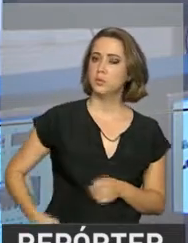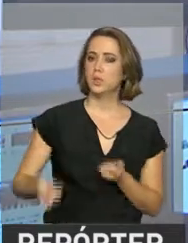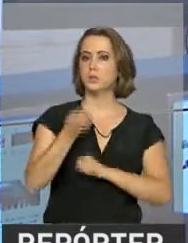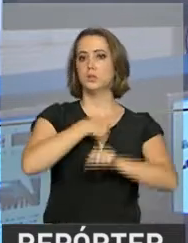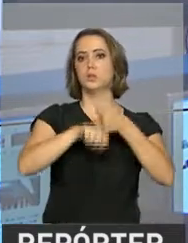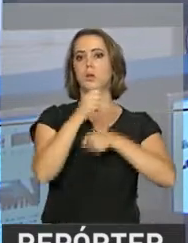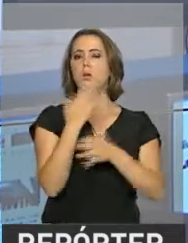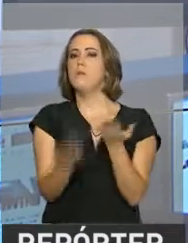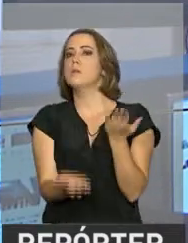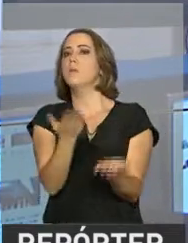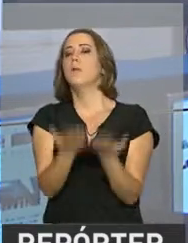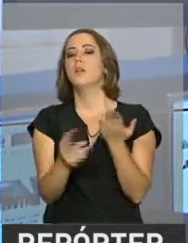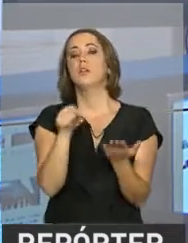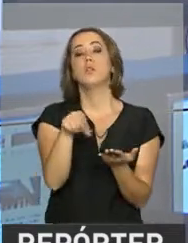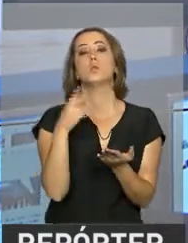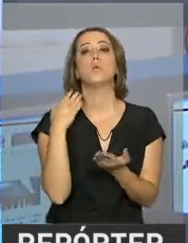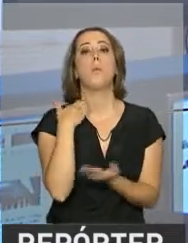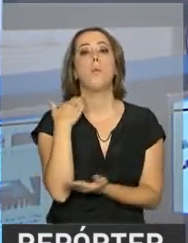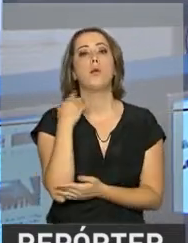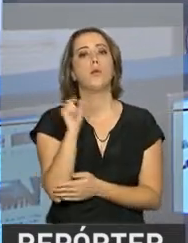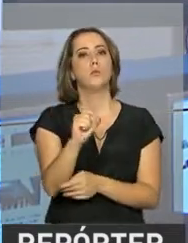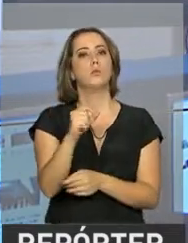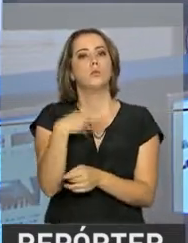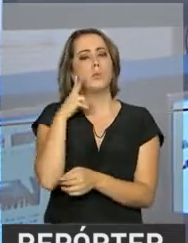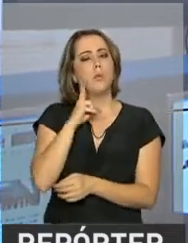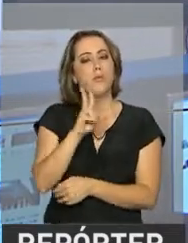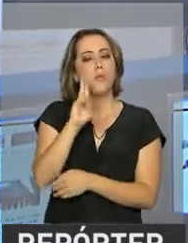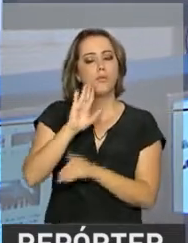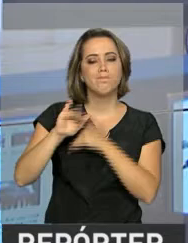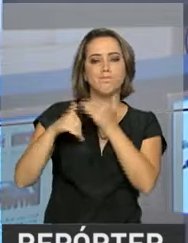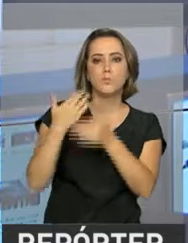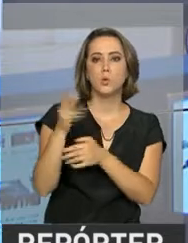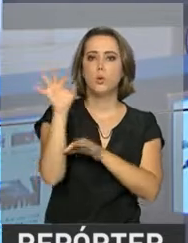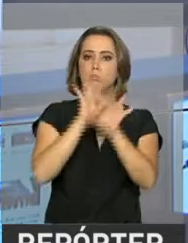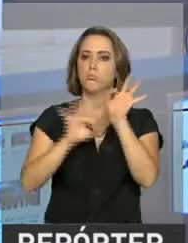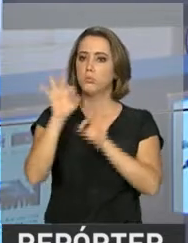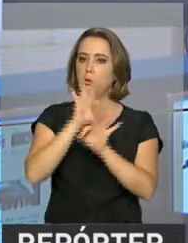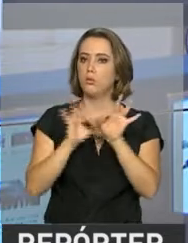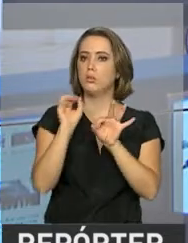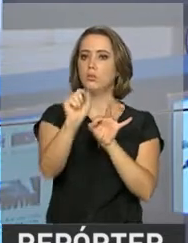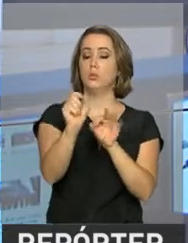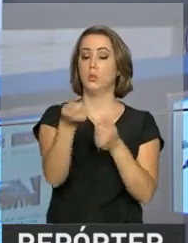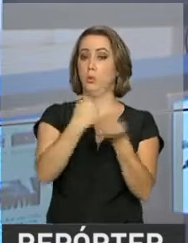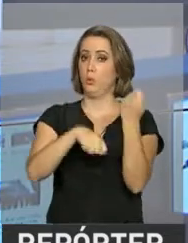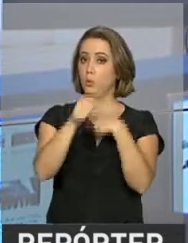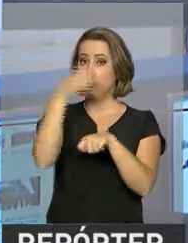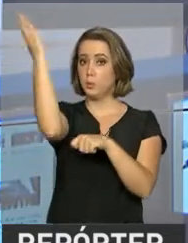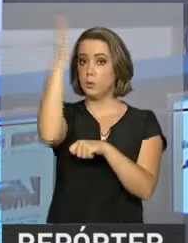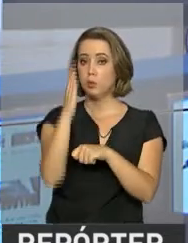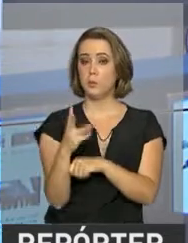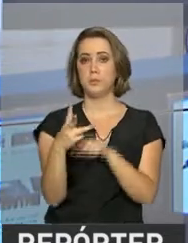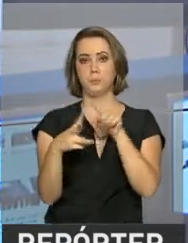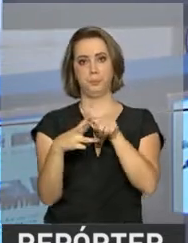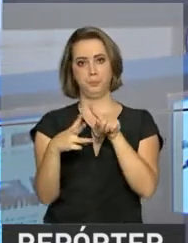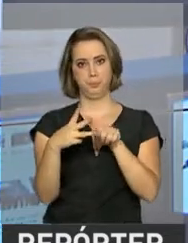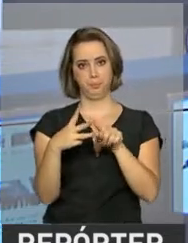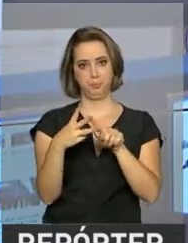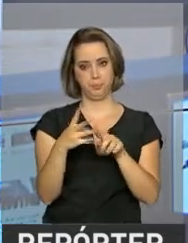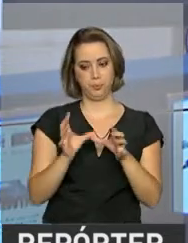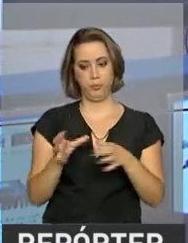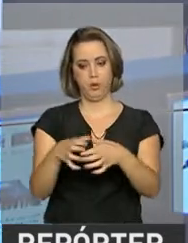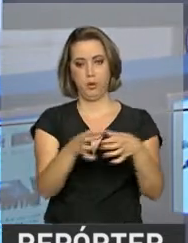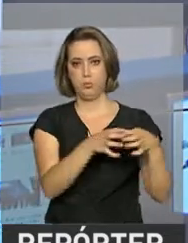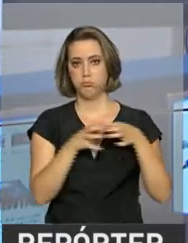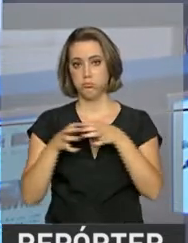das atividades do banco e traçar um cenário da economia brasileira segundo ela três setores devem puxar a retomada